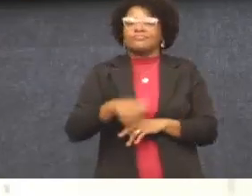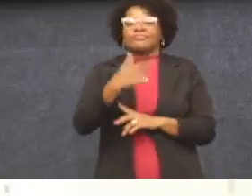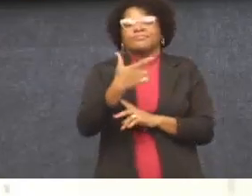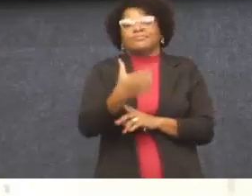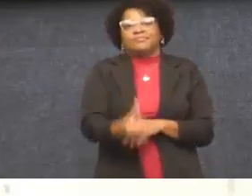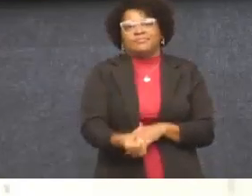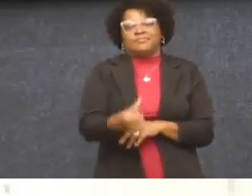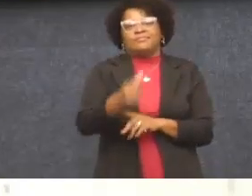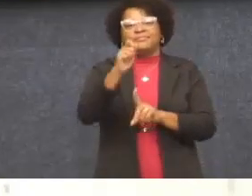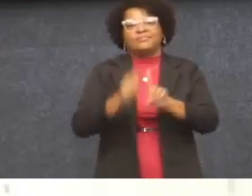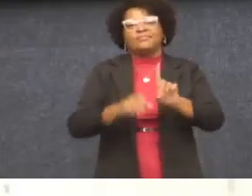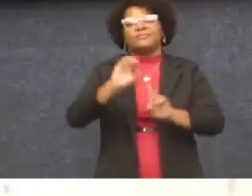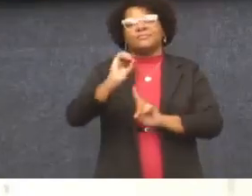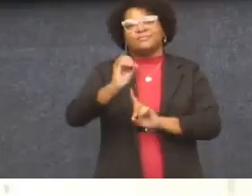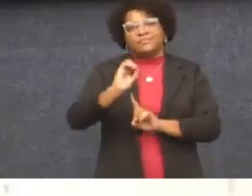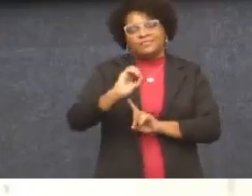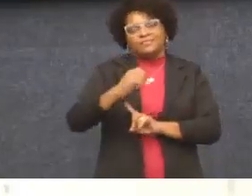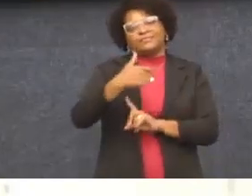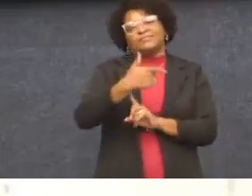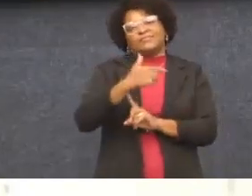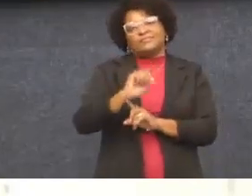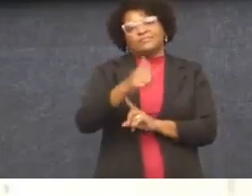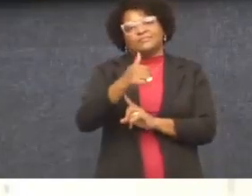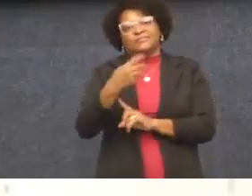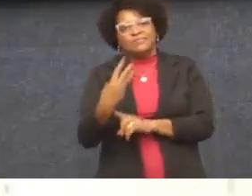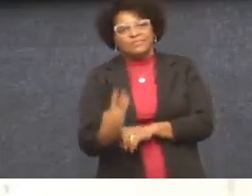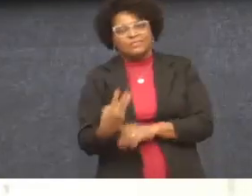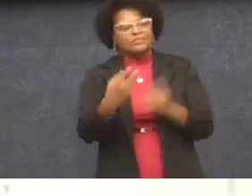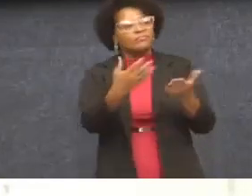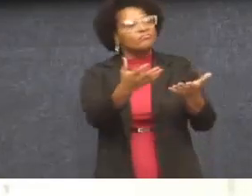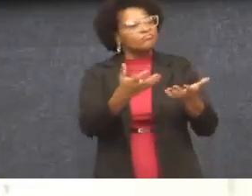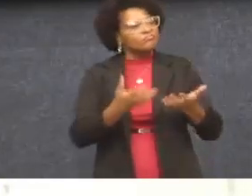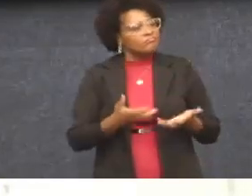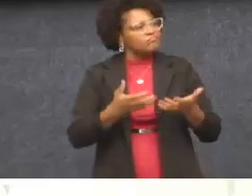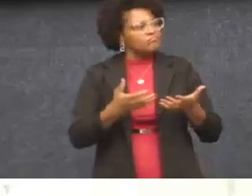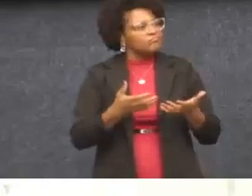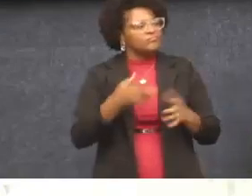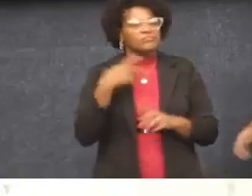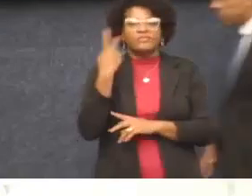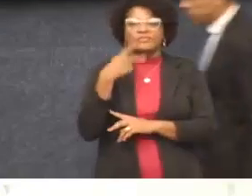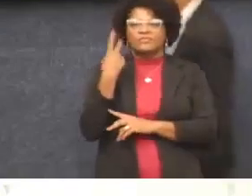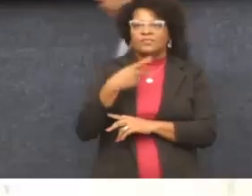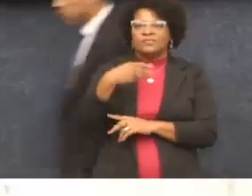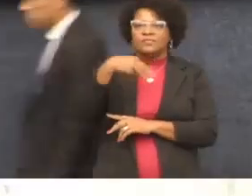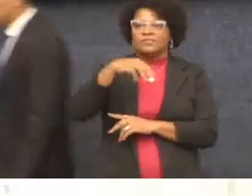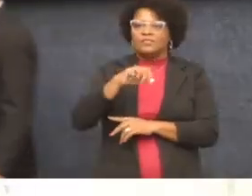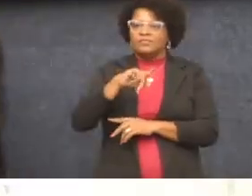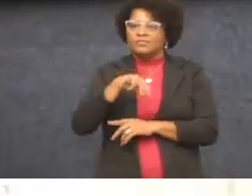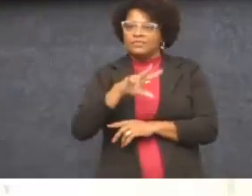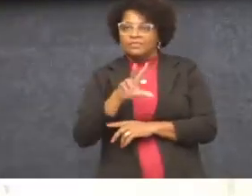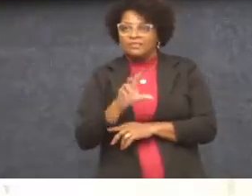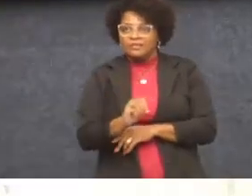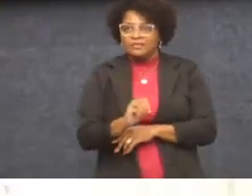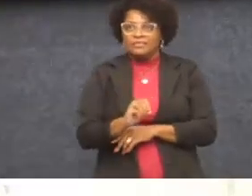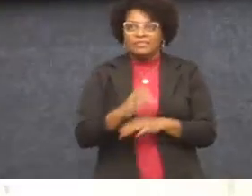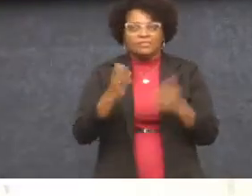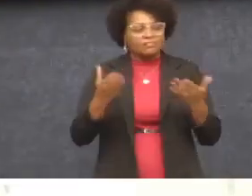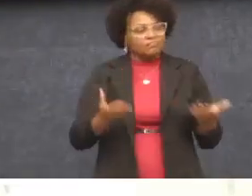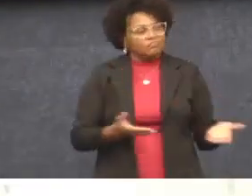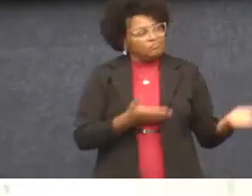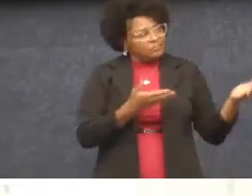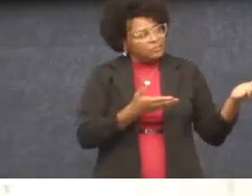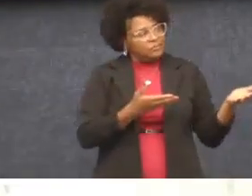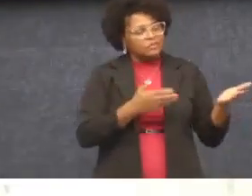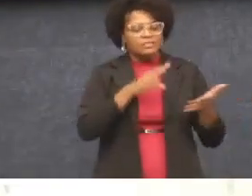outubro de 2023. Eu convido o vereador Maninho Félix para da tribuna fazer